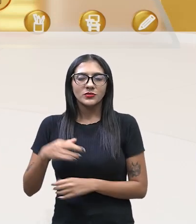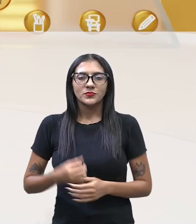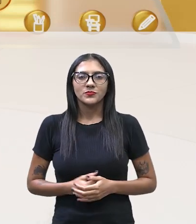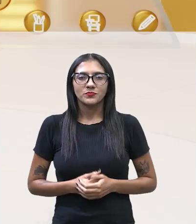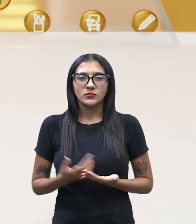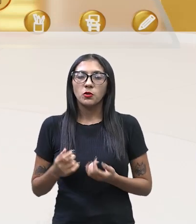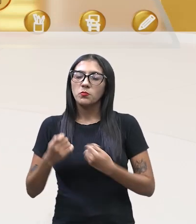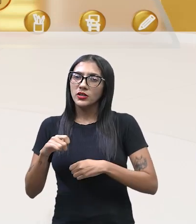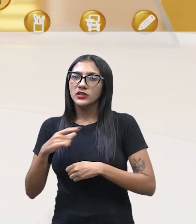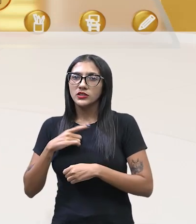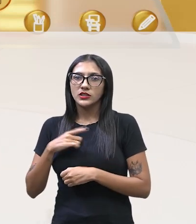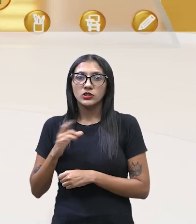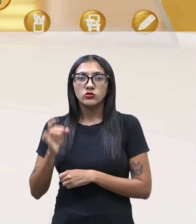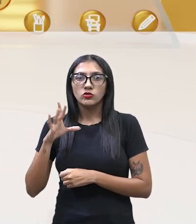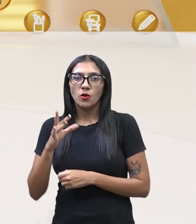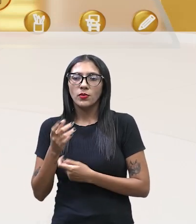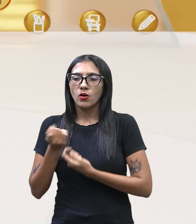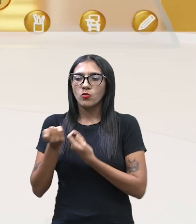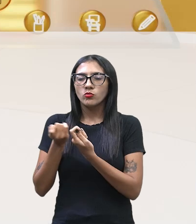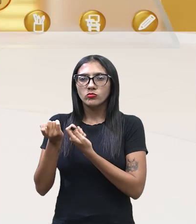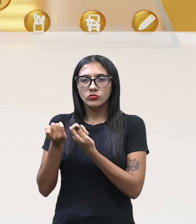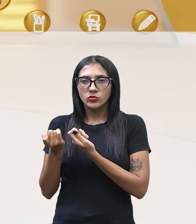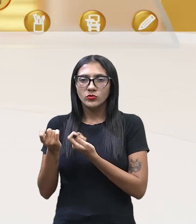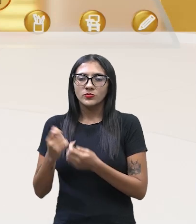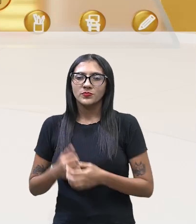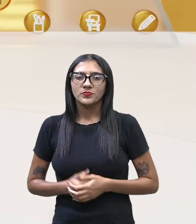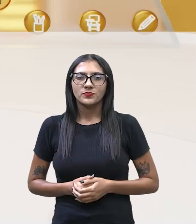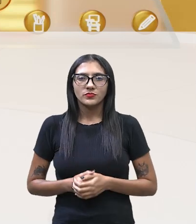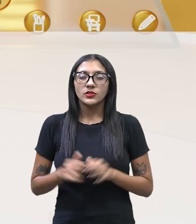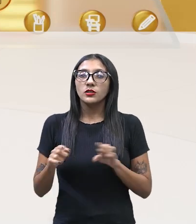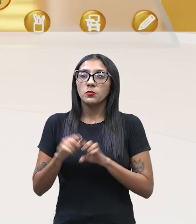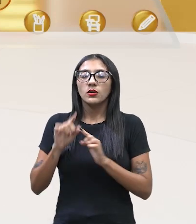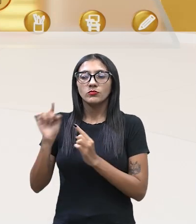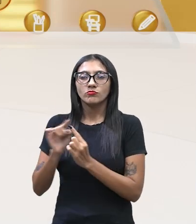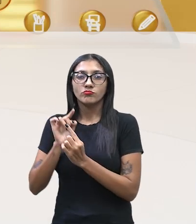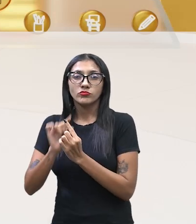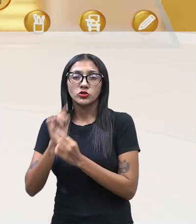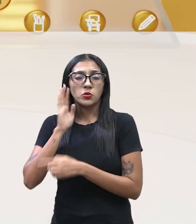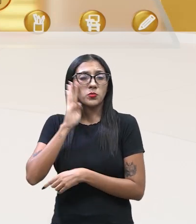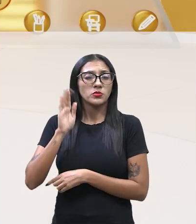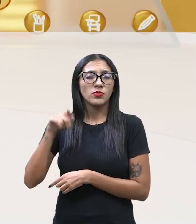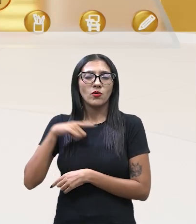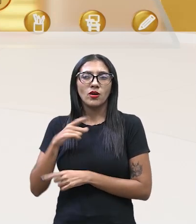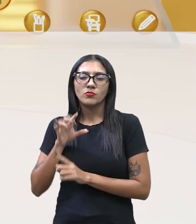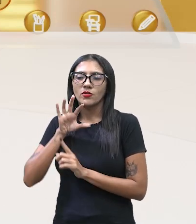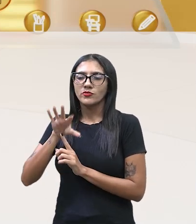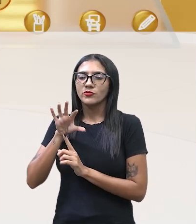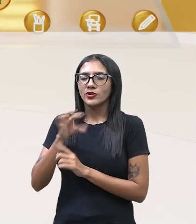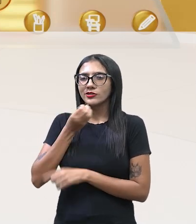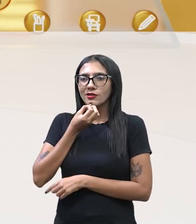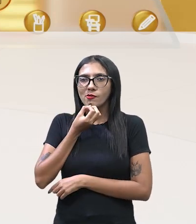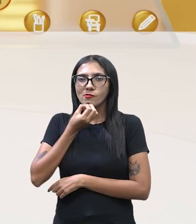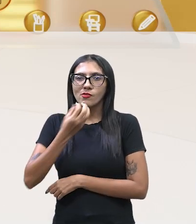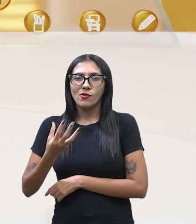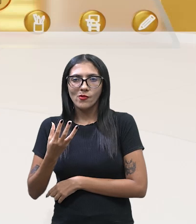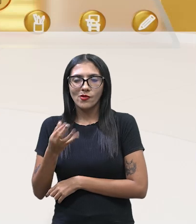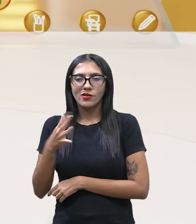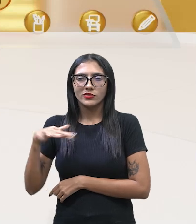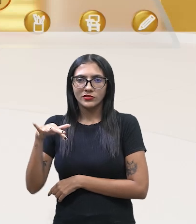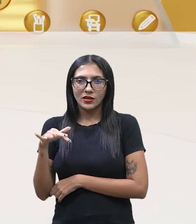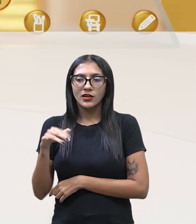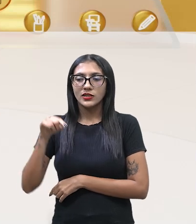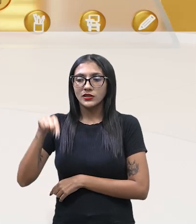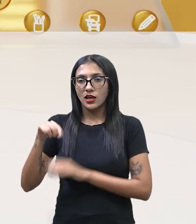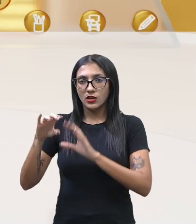que ter esse retorno financeiro sim, porém o objetivo principal é trazer um maior impacto, um impacto positivo dentro